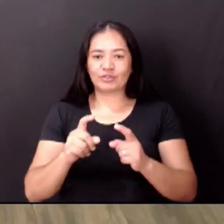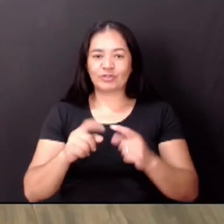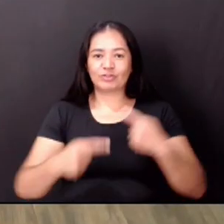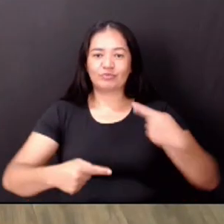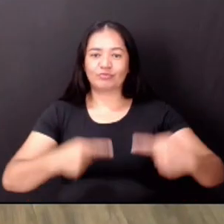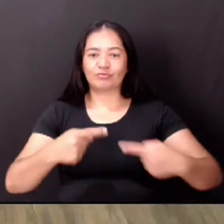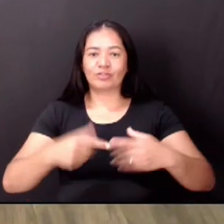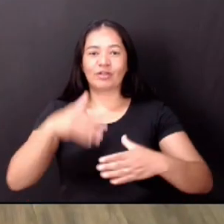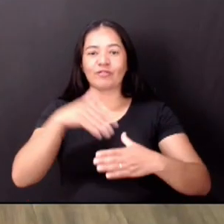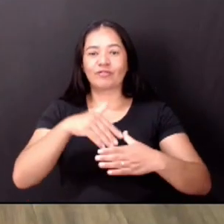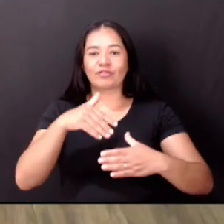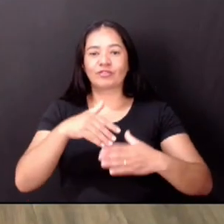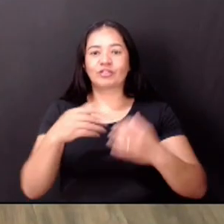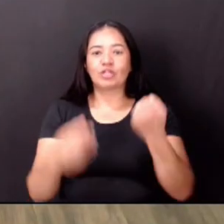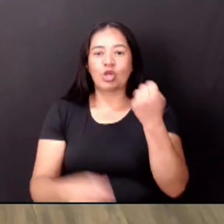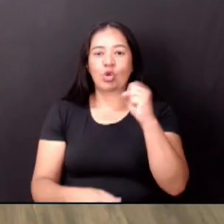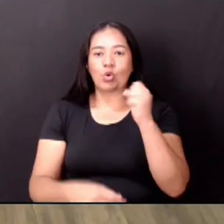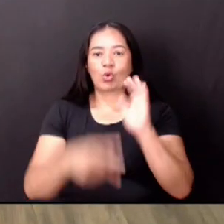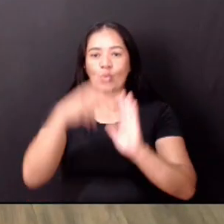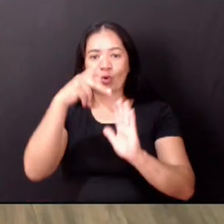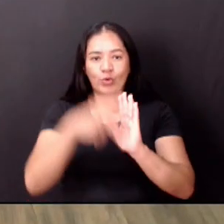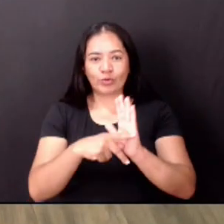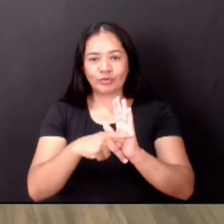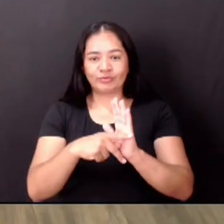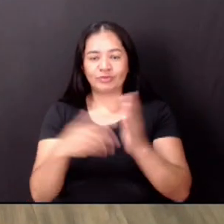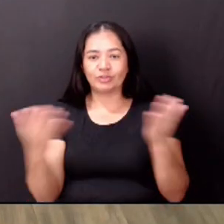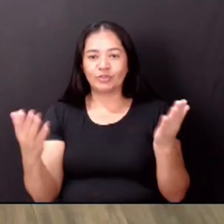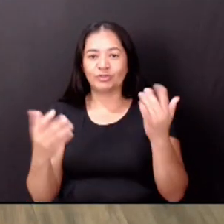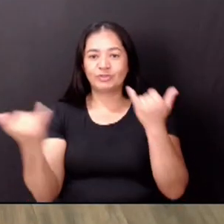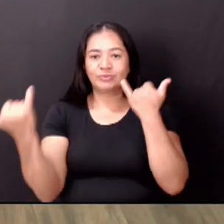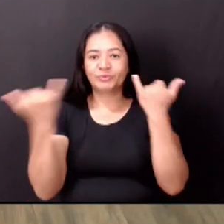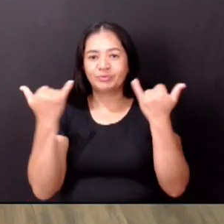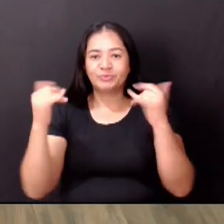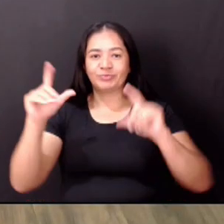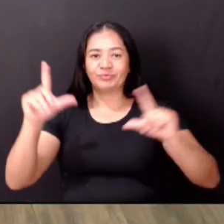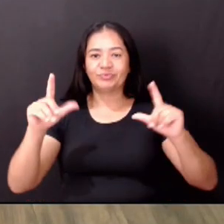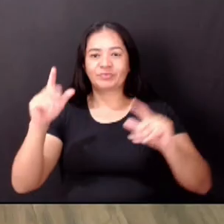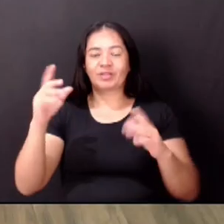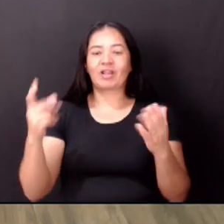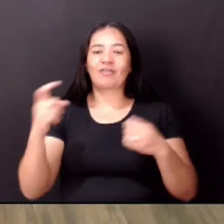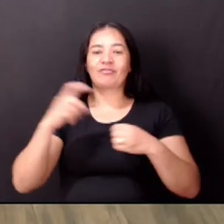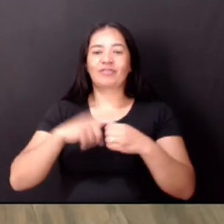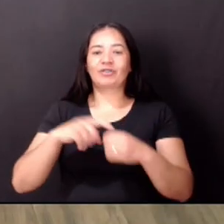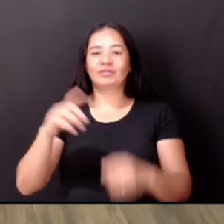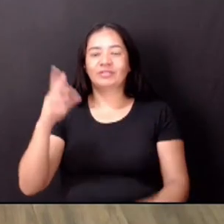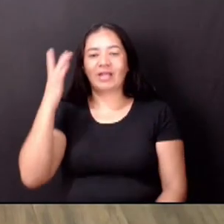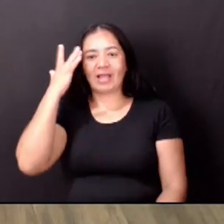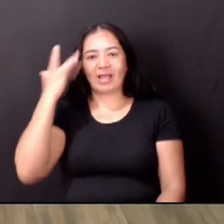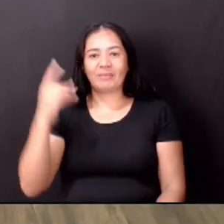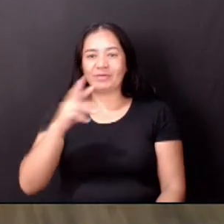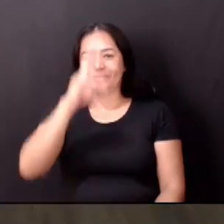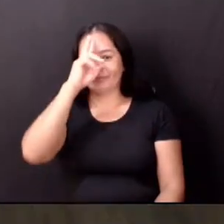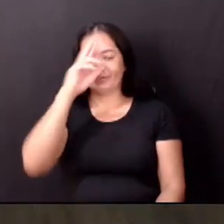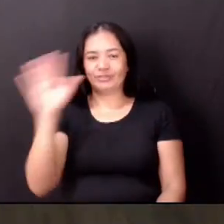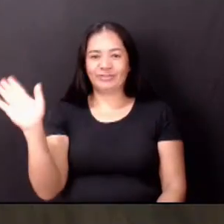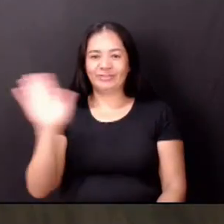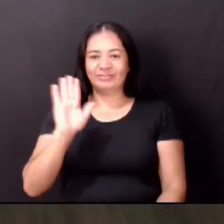8 projetos. E o Jornal Câmara Notícia retorna amanhã ao meio-dia. Até lá, tchau, tchau.